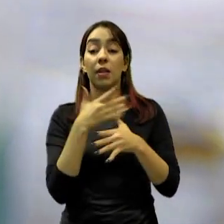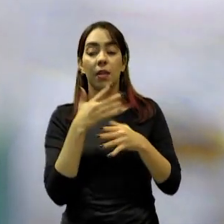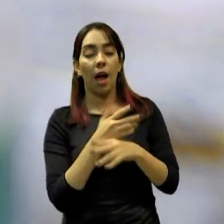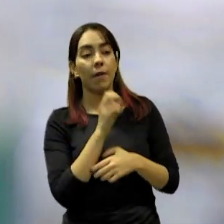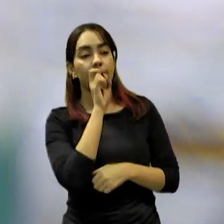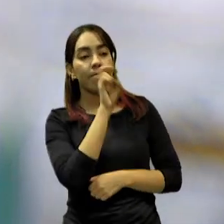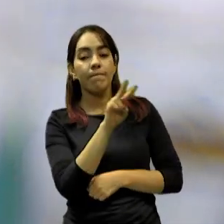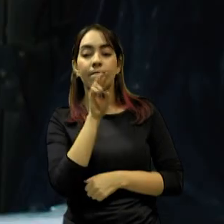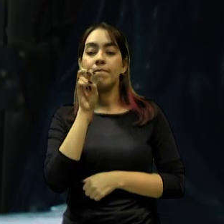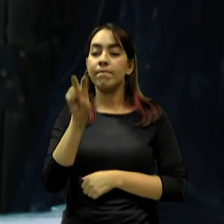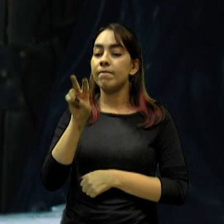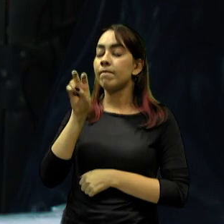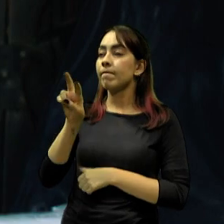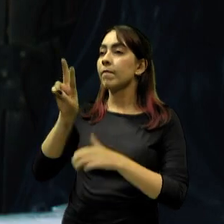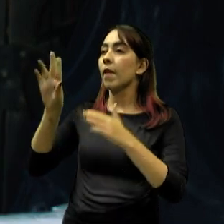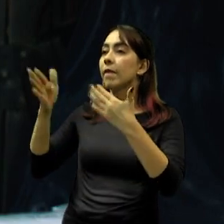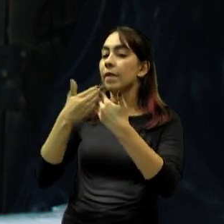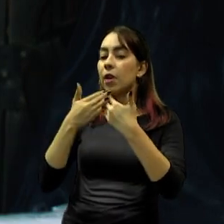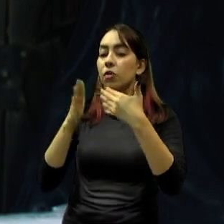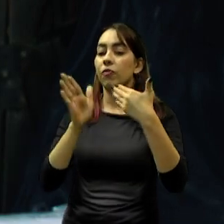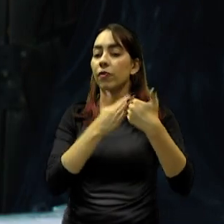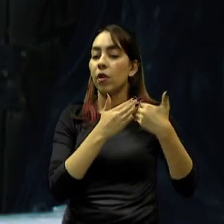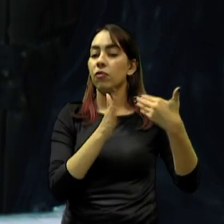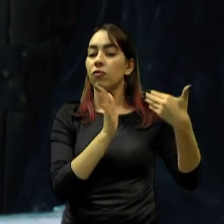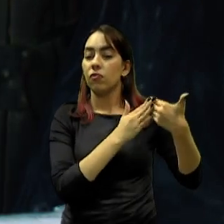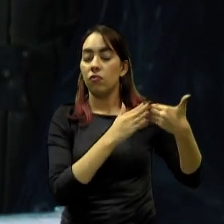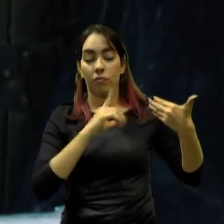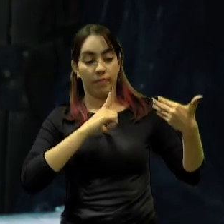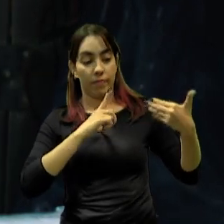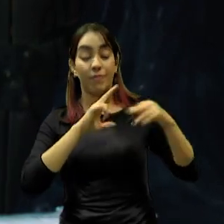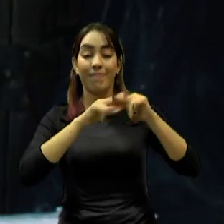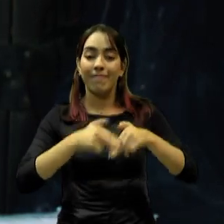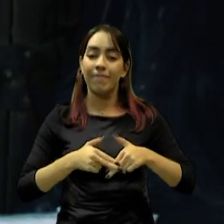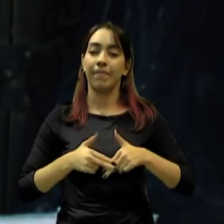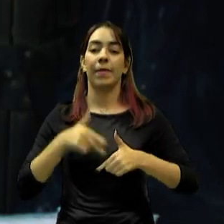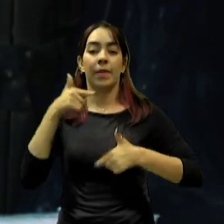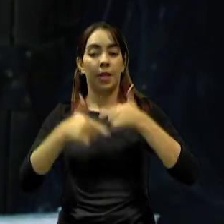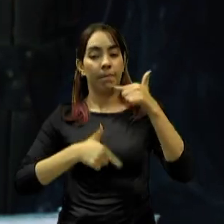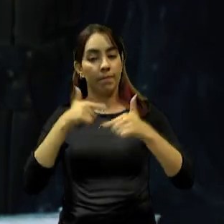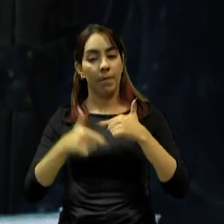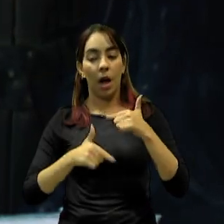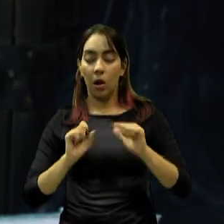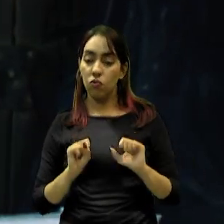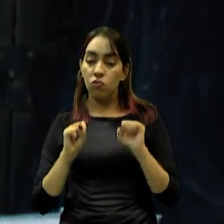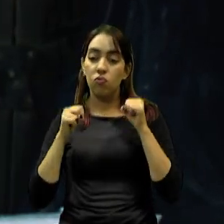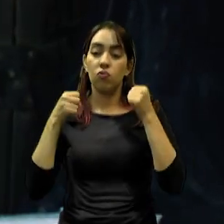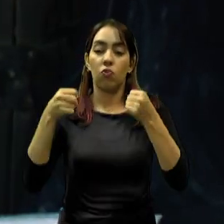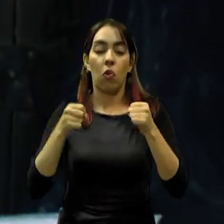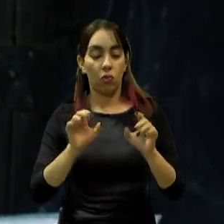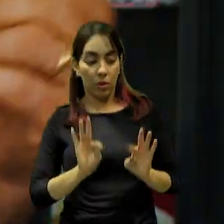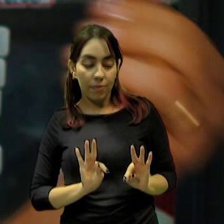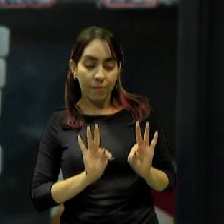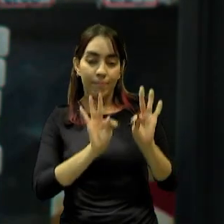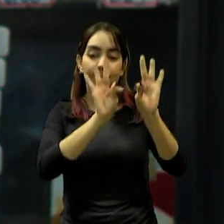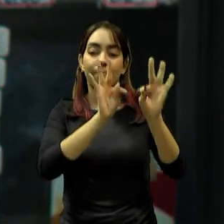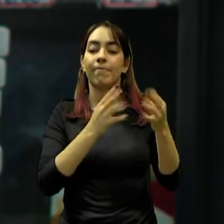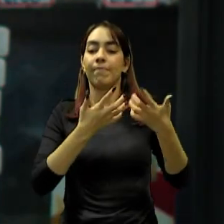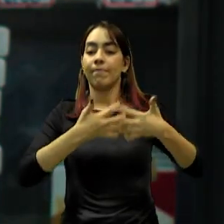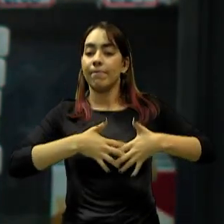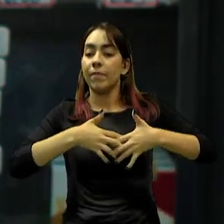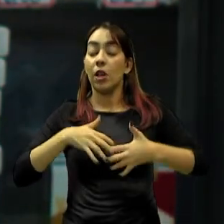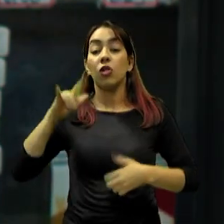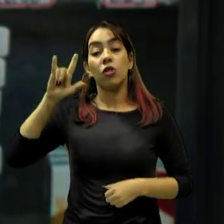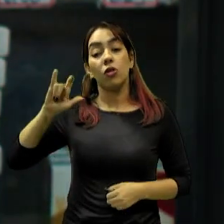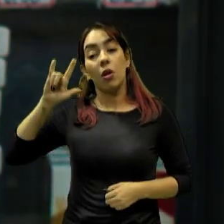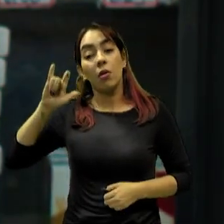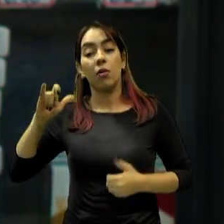bancas fechadas. Eu acho que a única saída é trabalhar mais, desenvolver mais, tecnologia, é Instagram, é Zap,